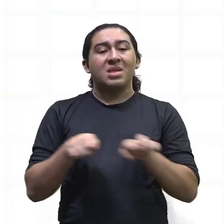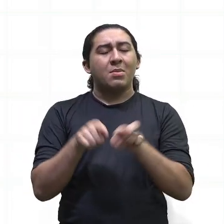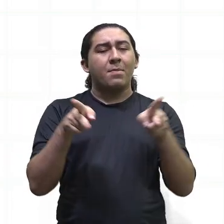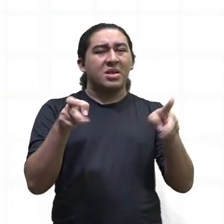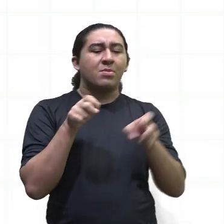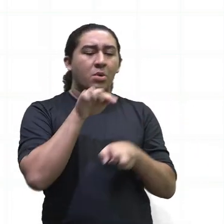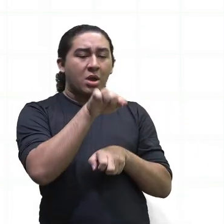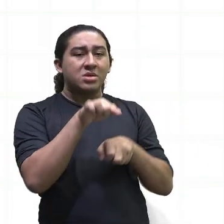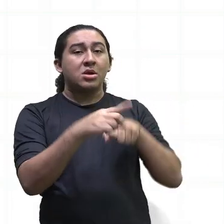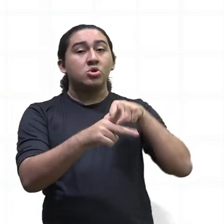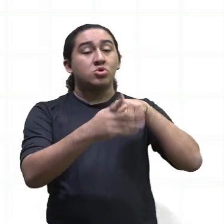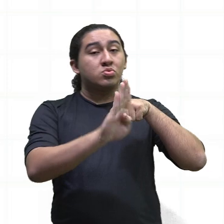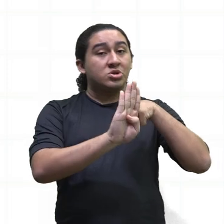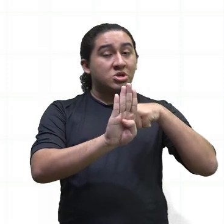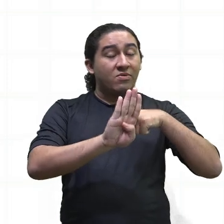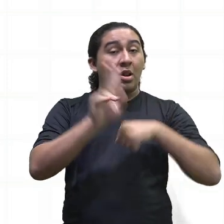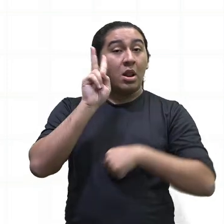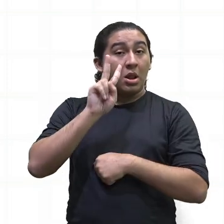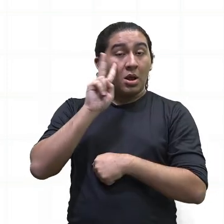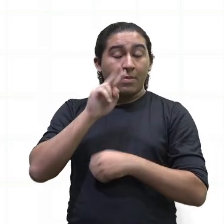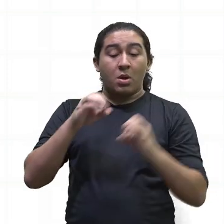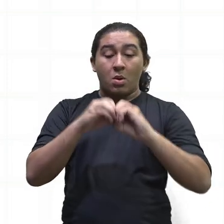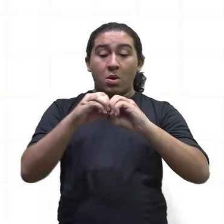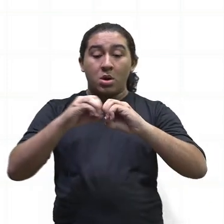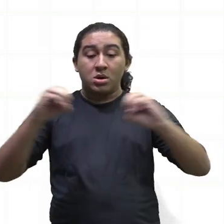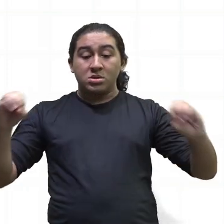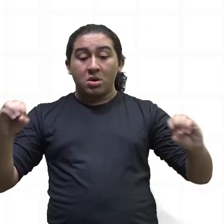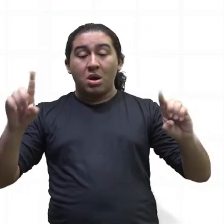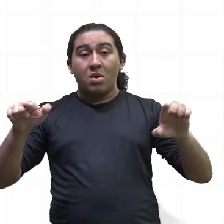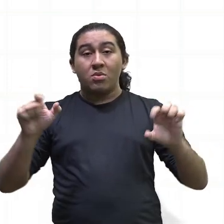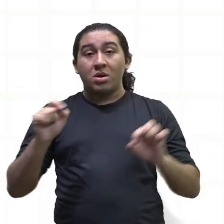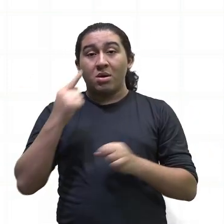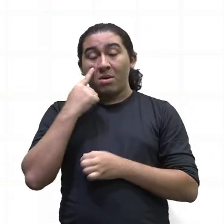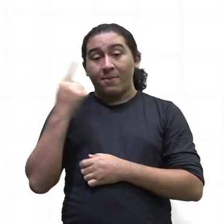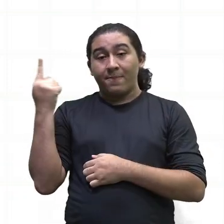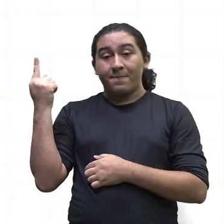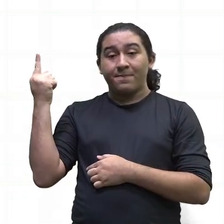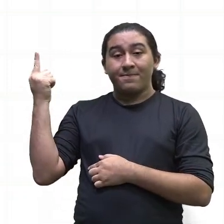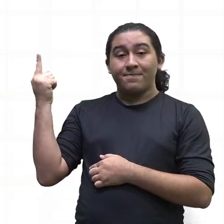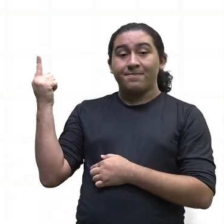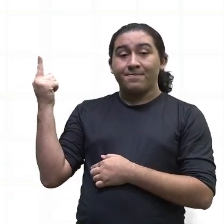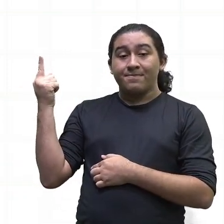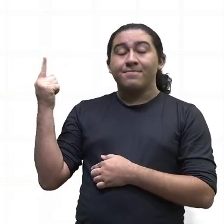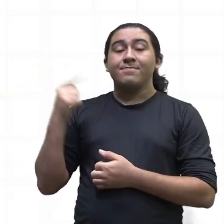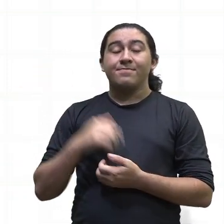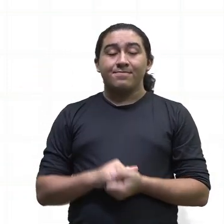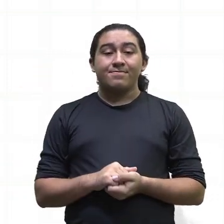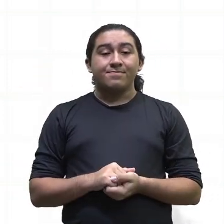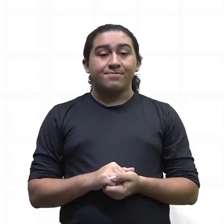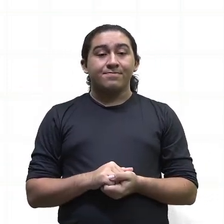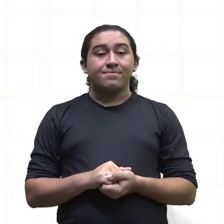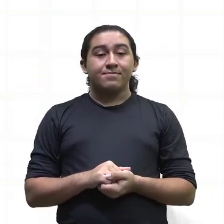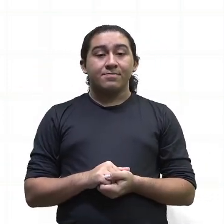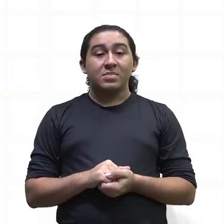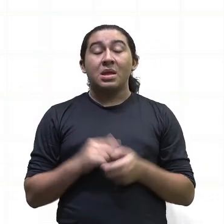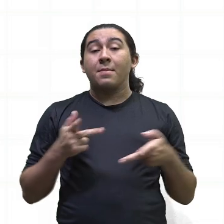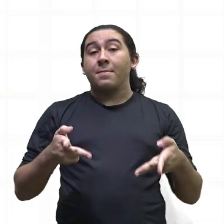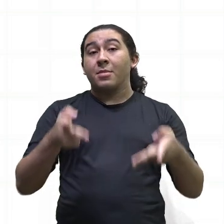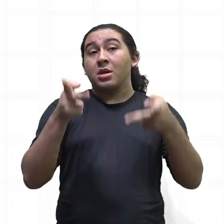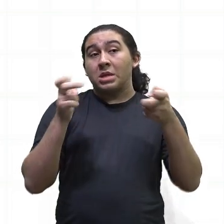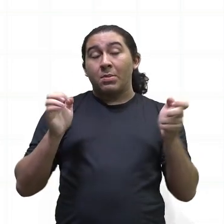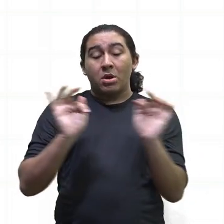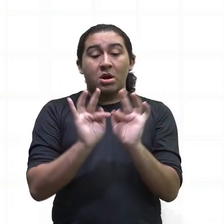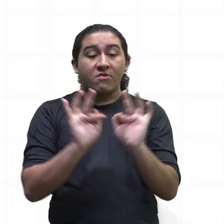nosso substantivo, lembrando que a nossa oração era o quê? O porteiro do edifício cochilava, né? Então, perceba que porteiro